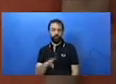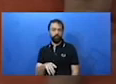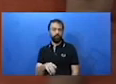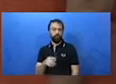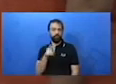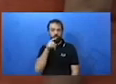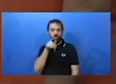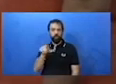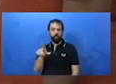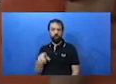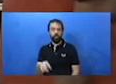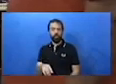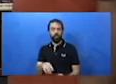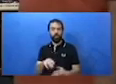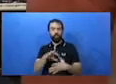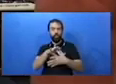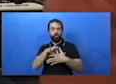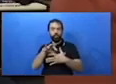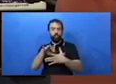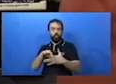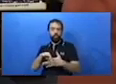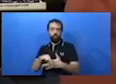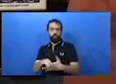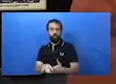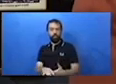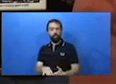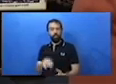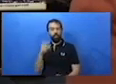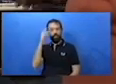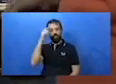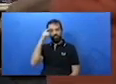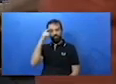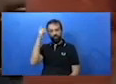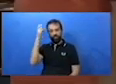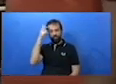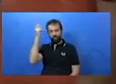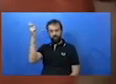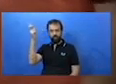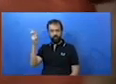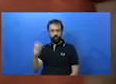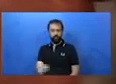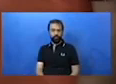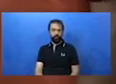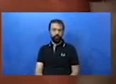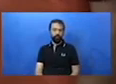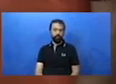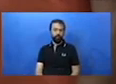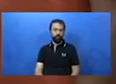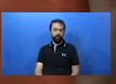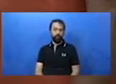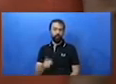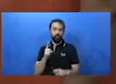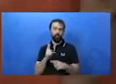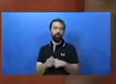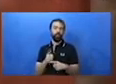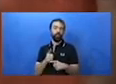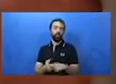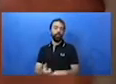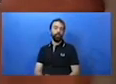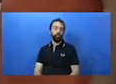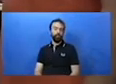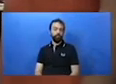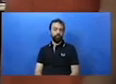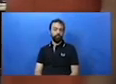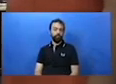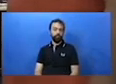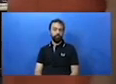linguagem dos cordéis é informal e fácil de ser compreendida porque os textos em que ela aparece, então vamos às alternativas,